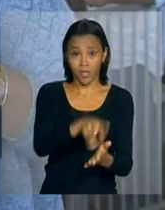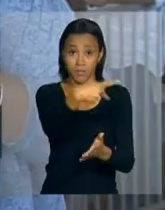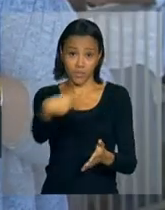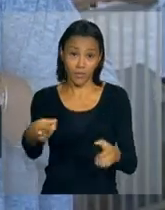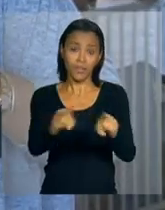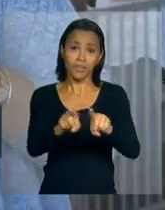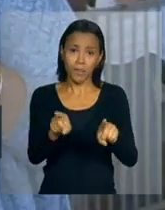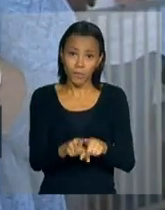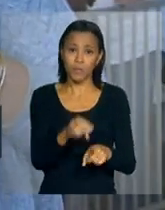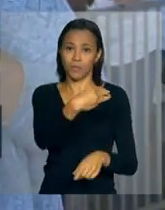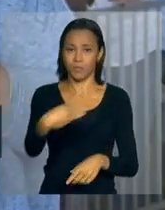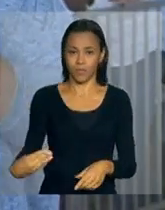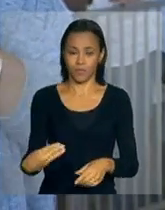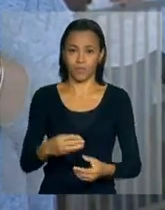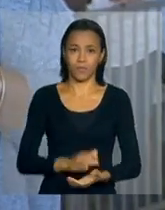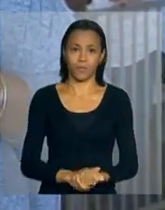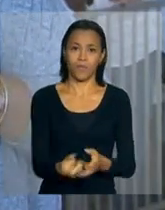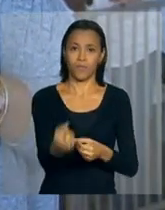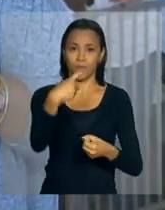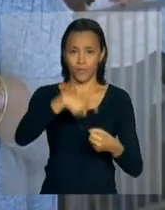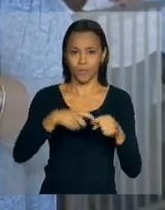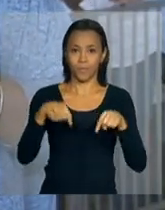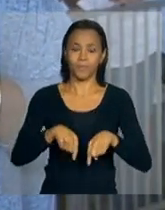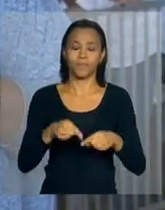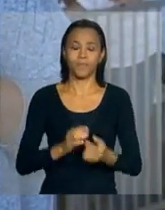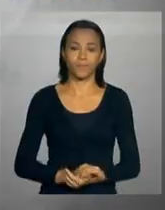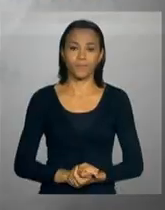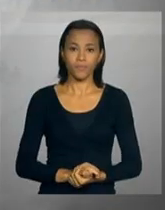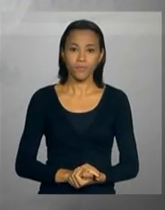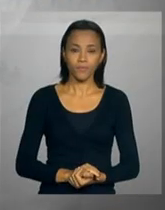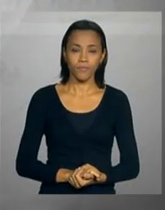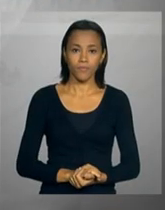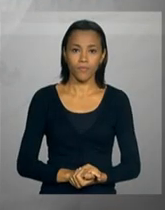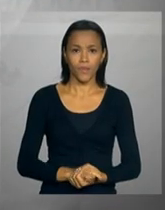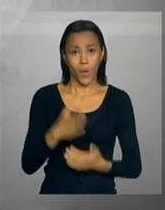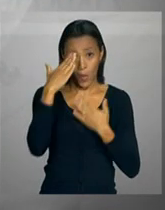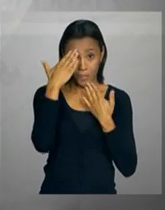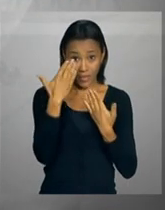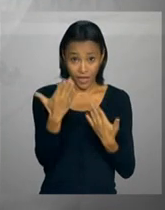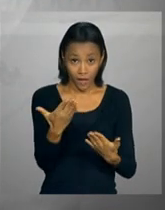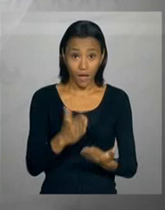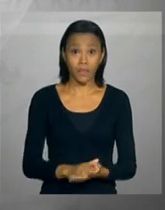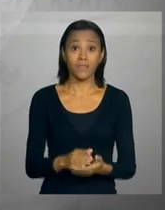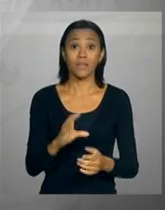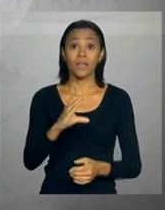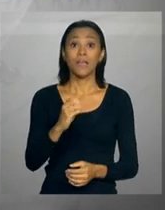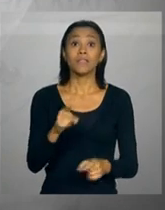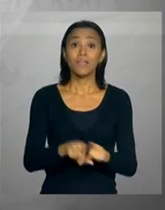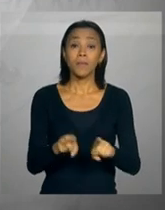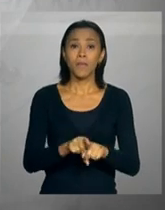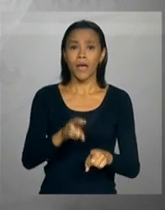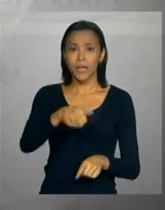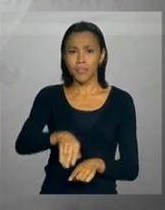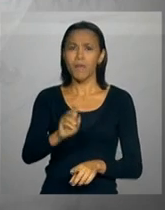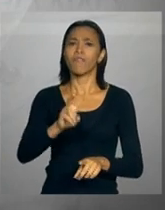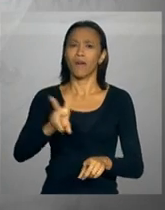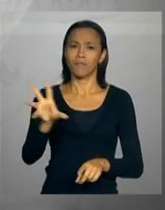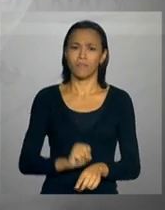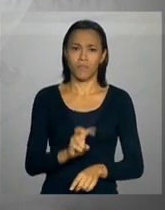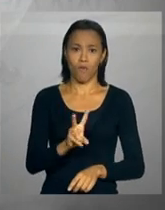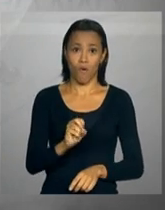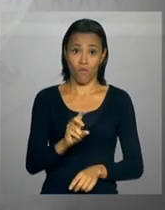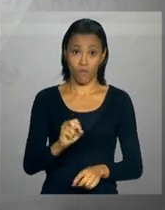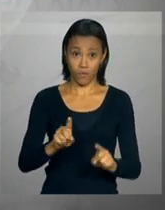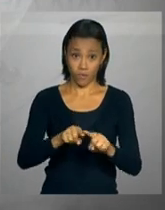os ministros que a acompanham Voltamos ao Estúdio Obrigada Carolina e a TV NBR vai transmitir ao